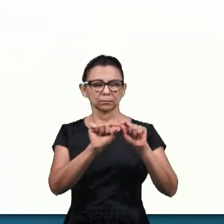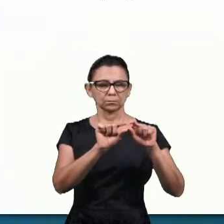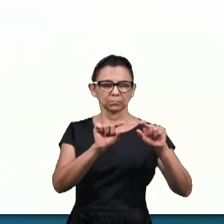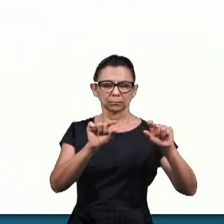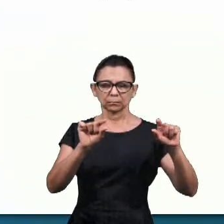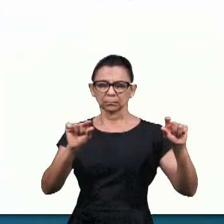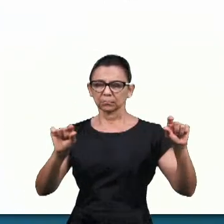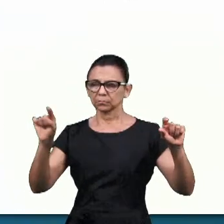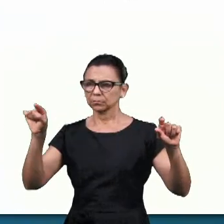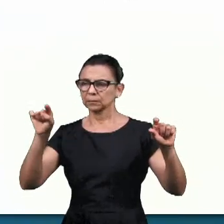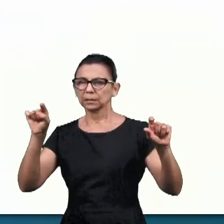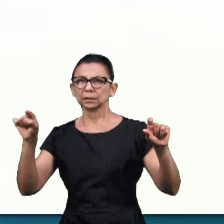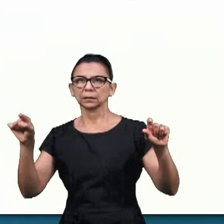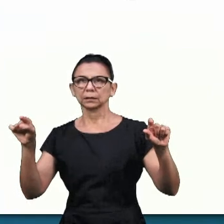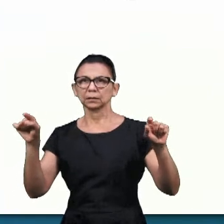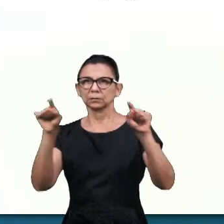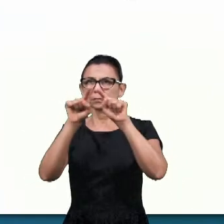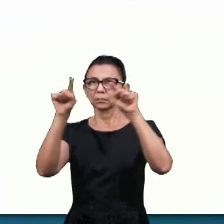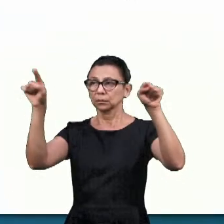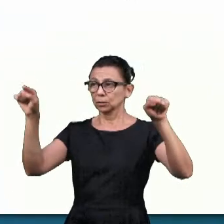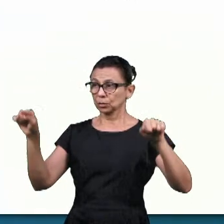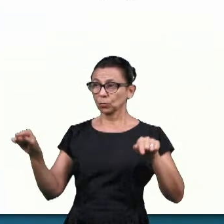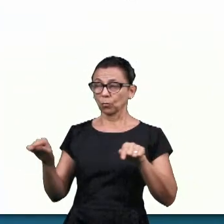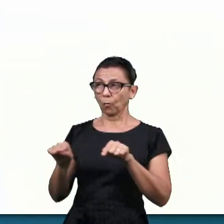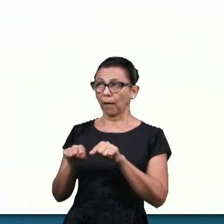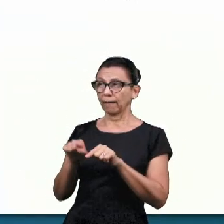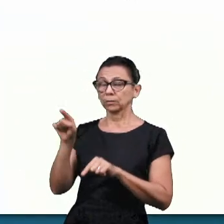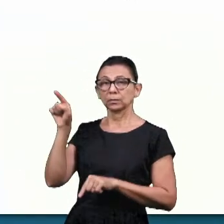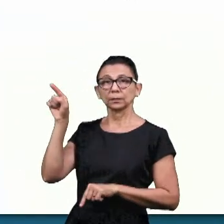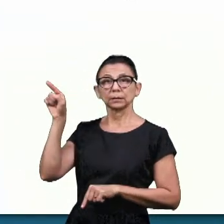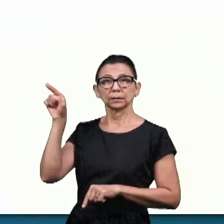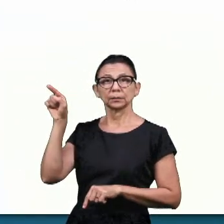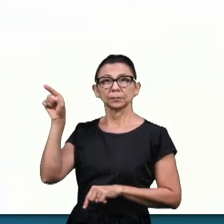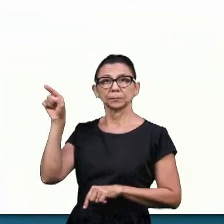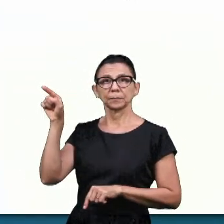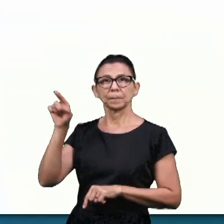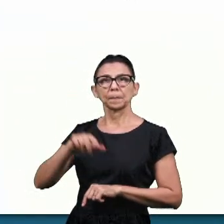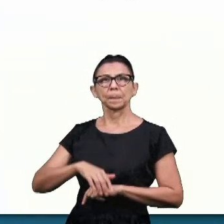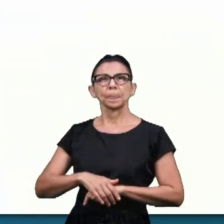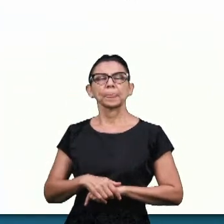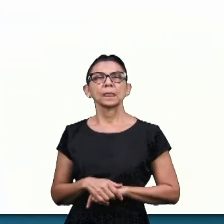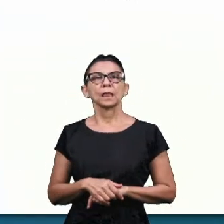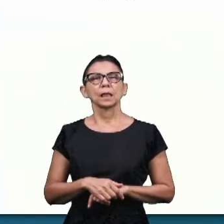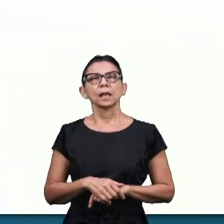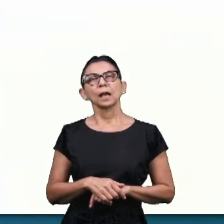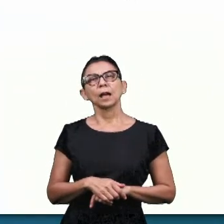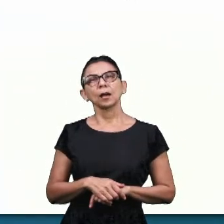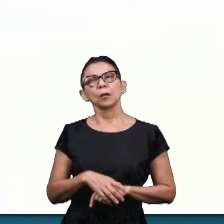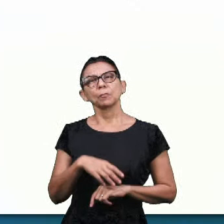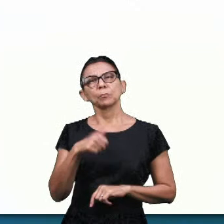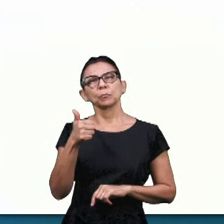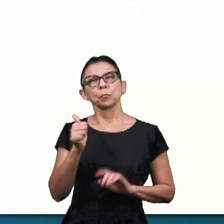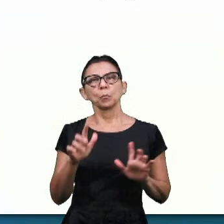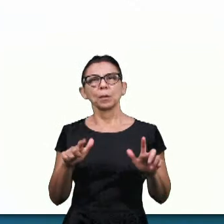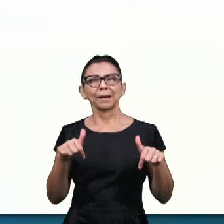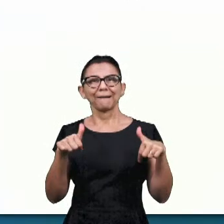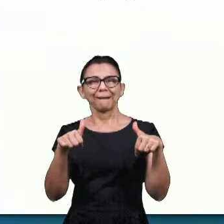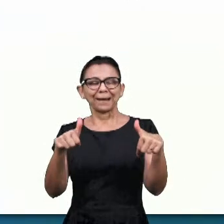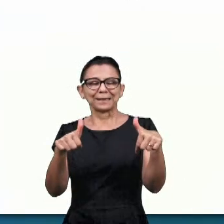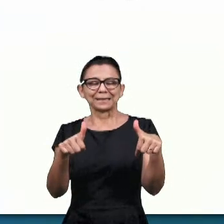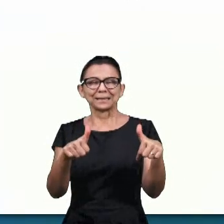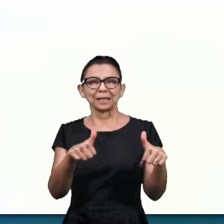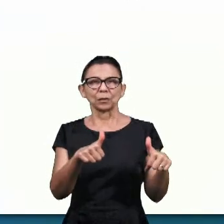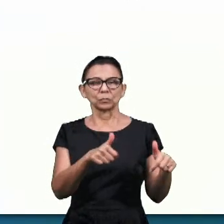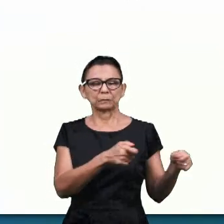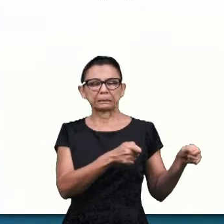está esse quadro, os irmãos vão ter essa informação aqui. Primeiro, operação, quando se tratar de uma ação do maligno, você vai